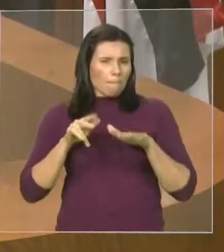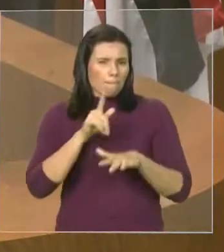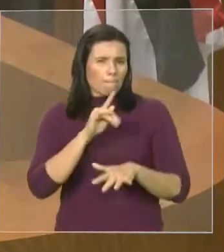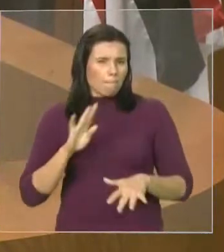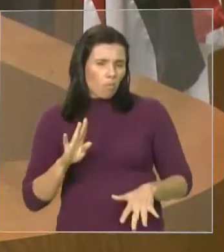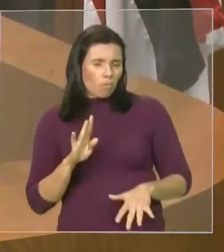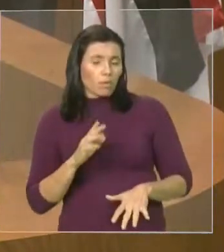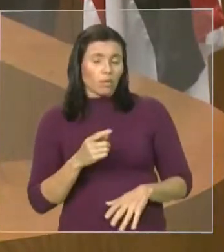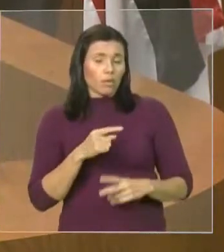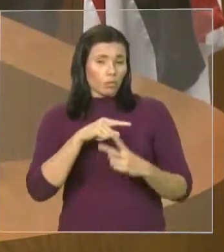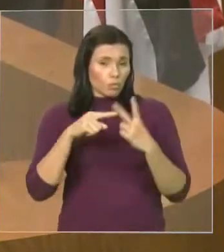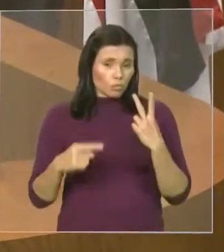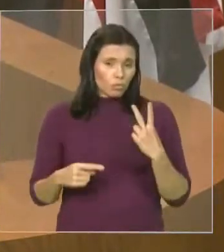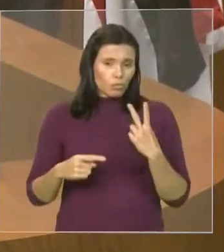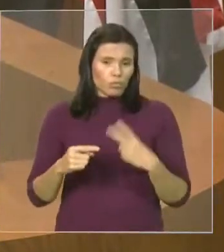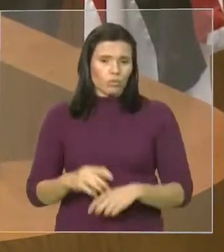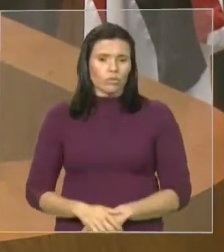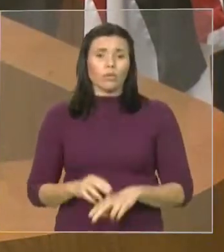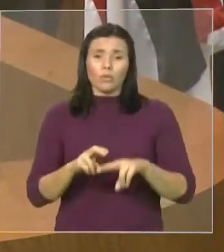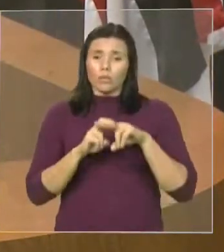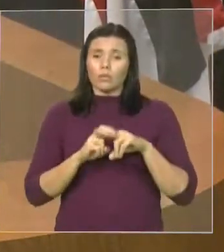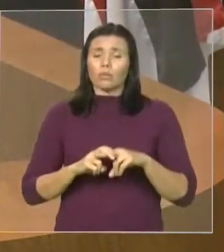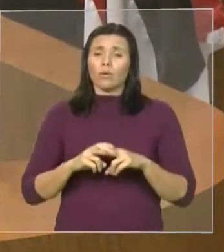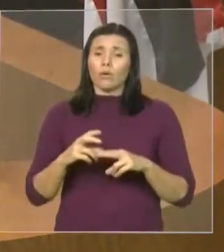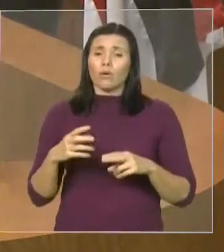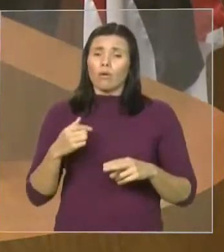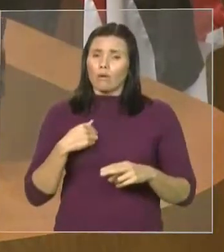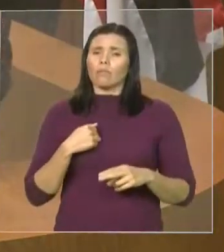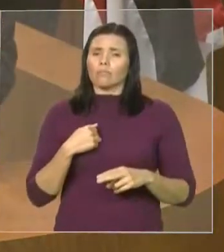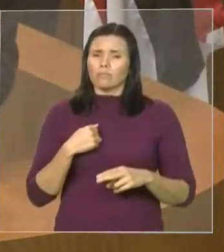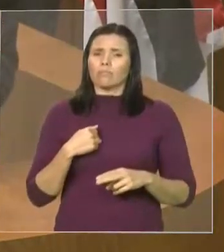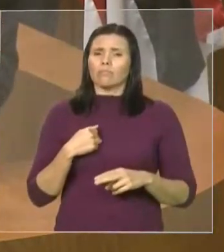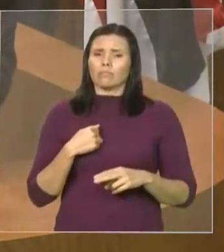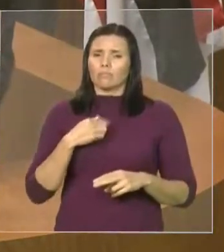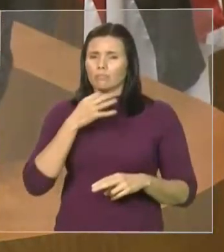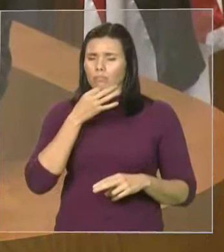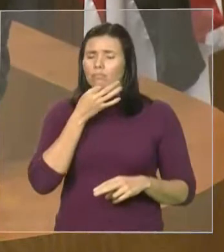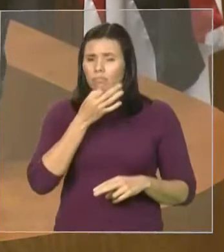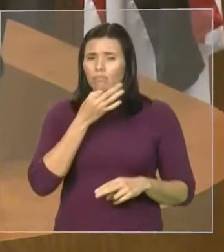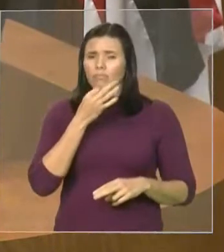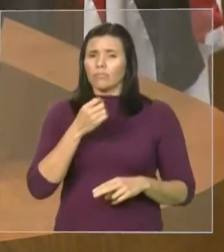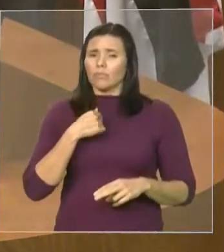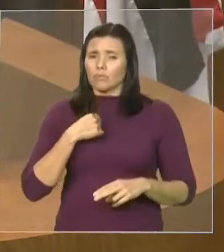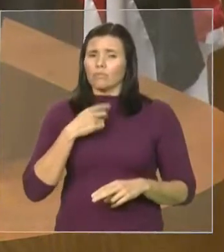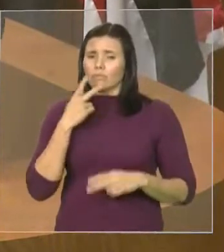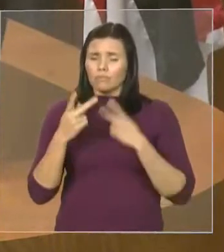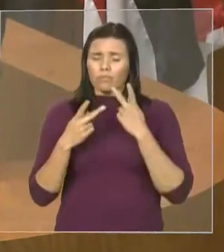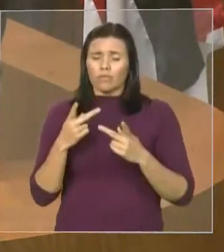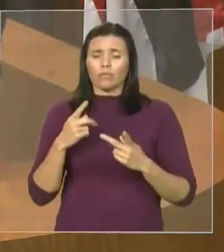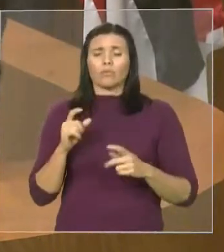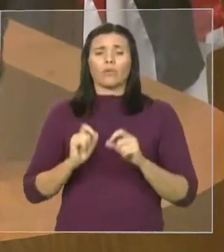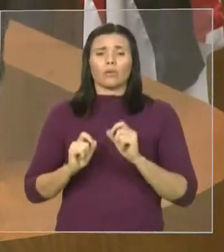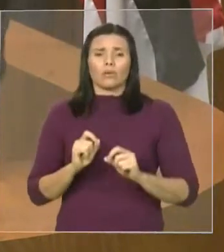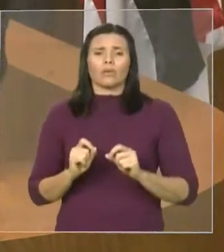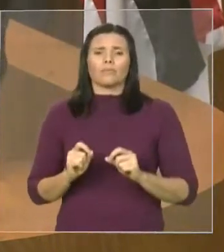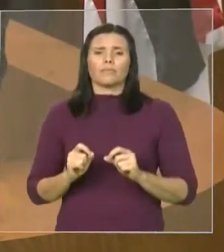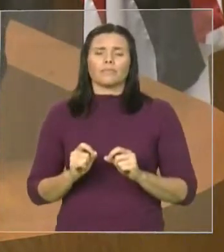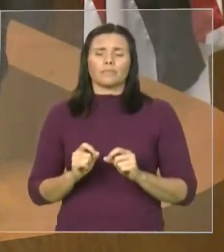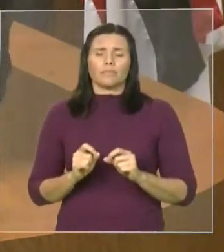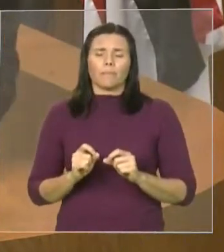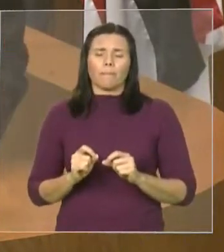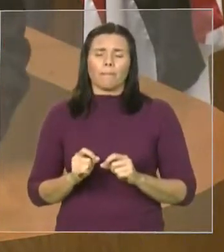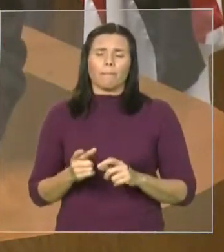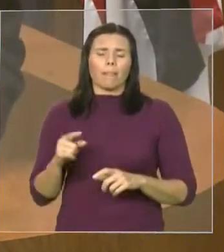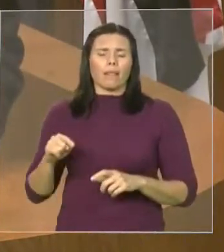dizer que a oposição corrigiu um erro gravíssimo nesse projeto. Esse projeto é o que trata da criação do Conselho Universitário do